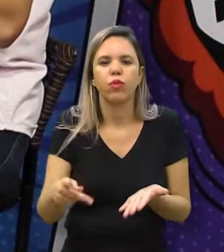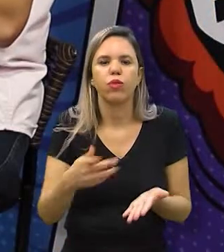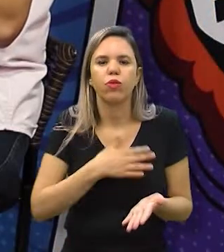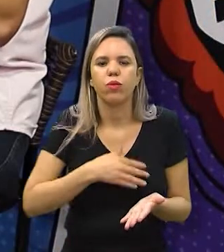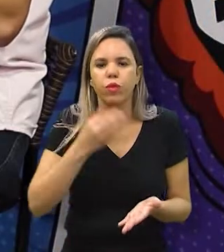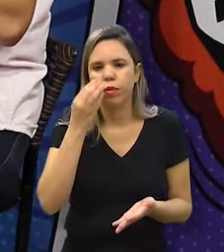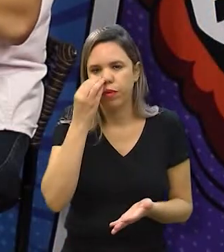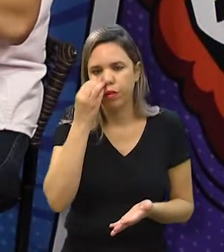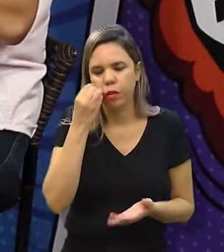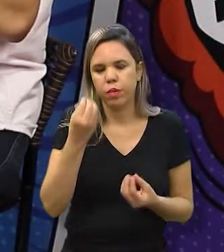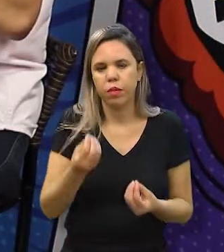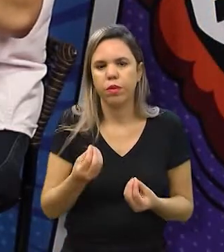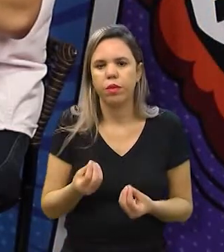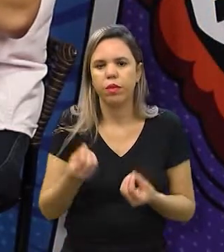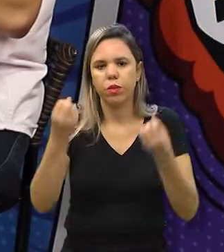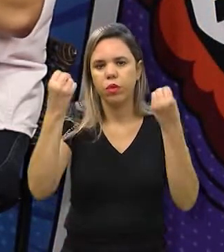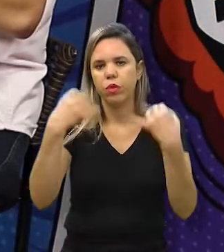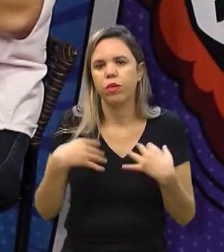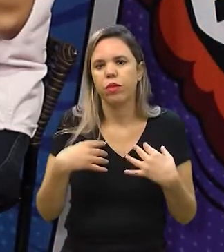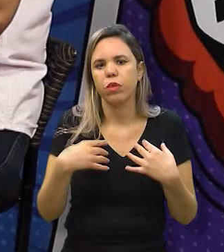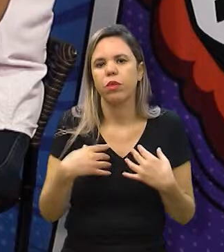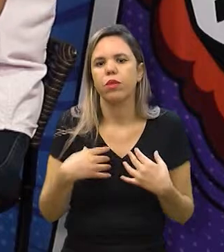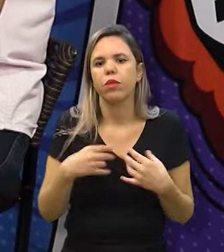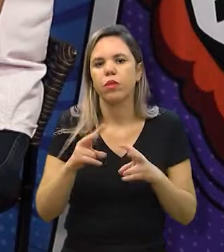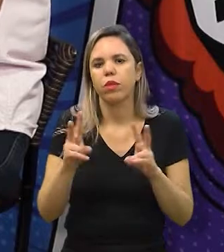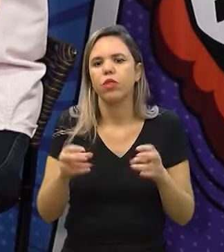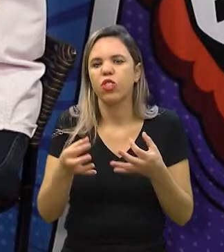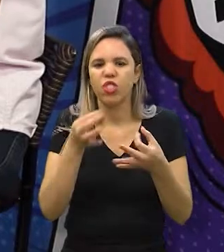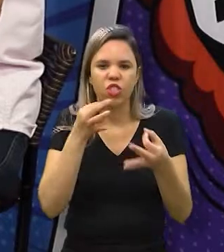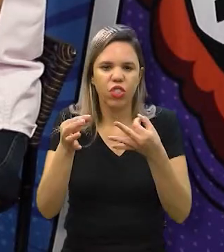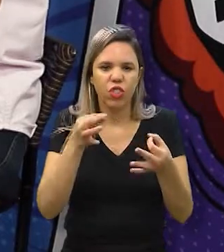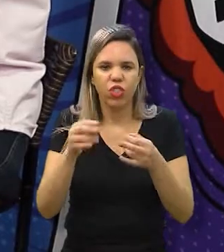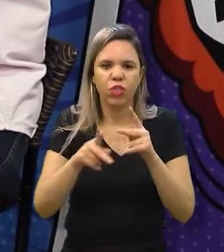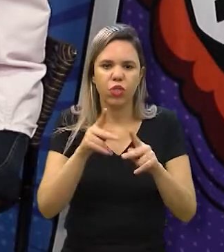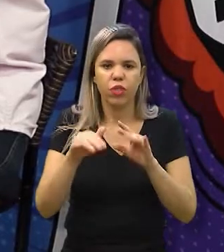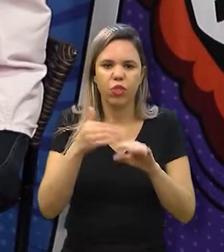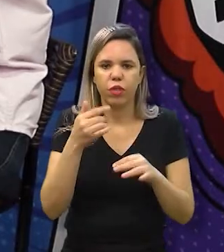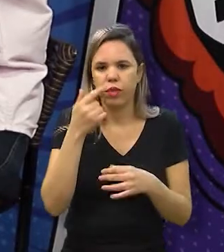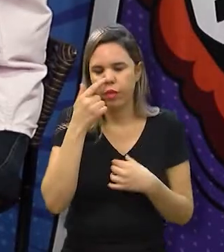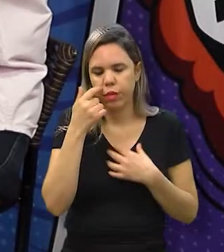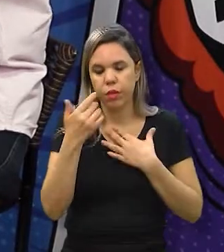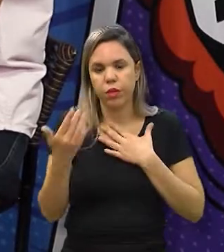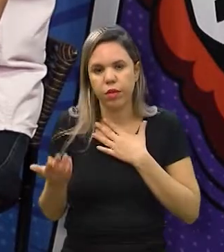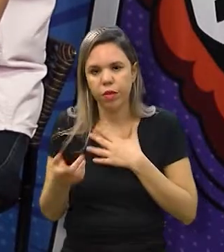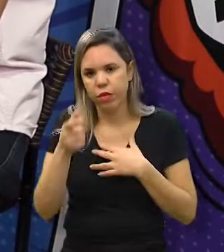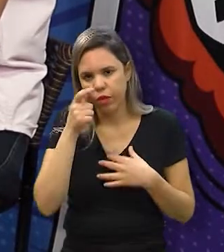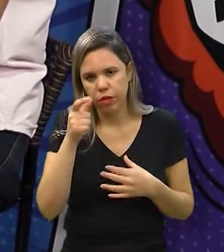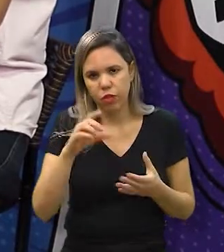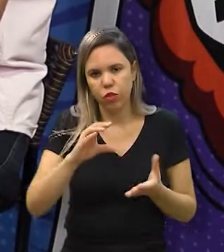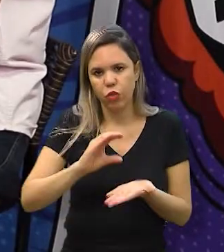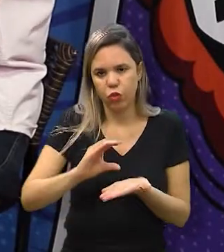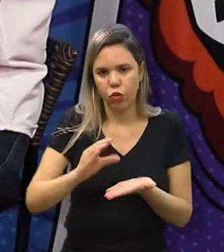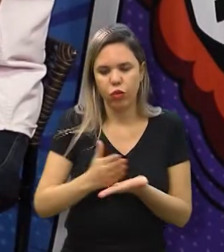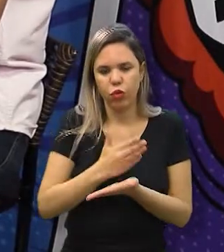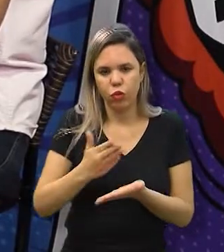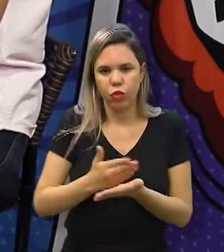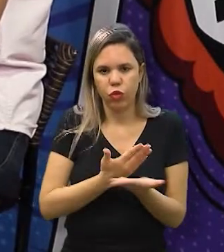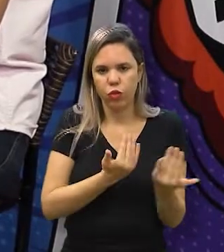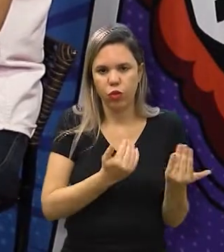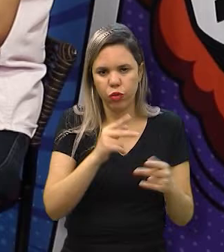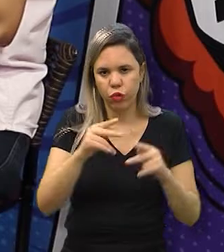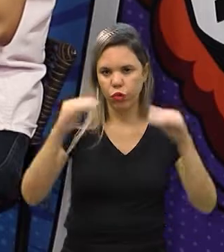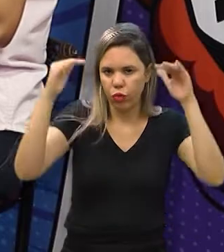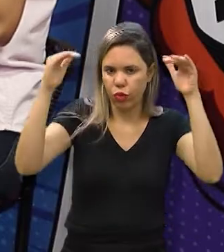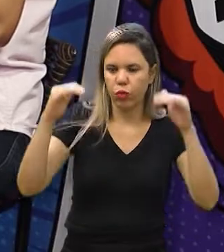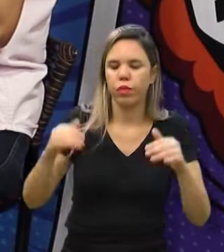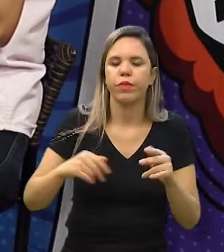leu? Gostou? Conta um pouquinho da gente sobre as críticas, né? Então, Vikadas é para jovens adultos.